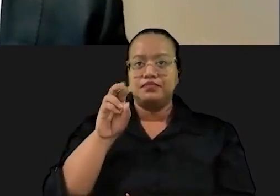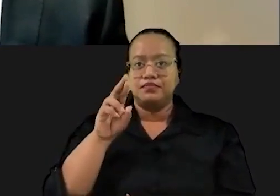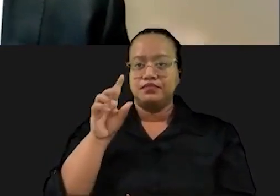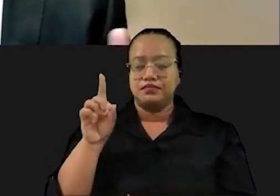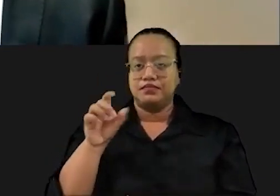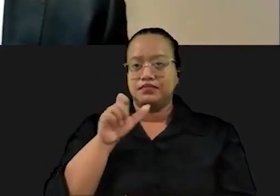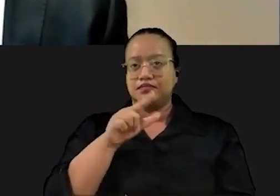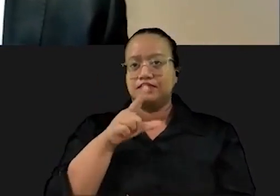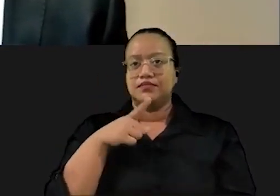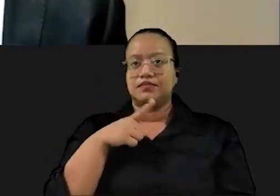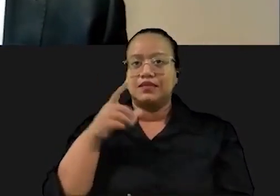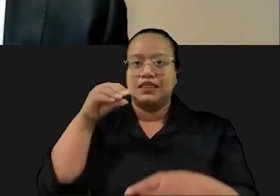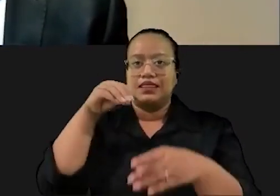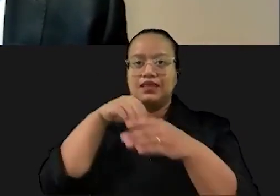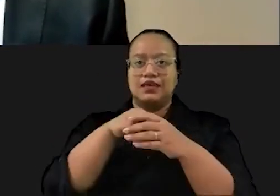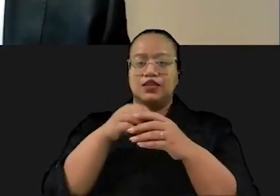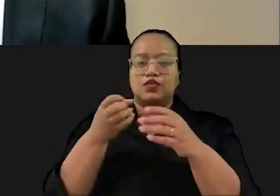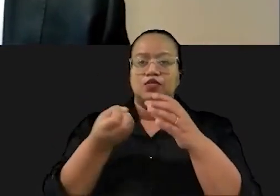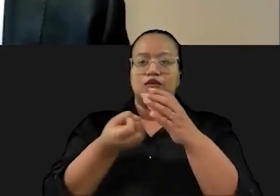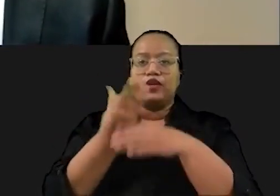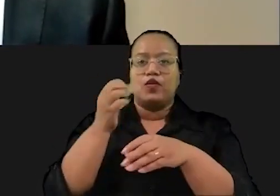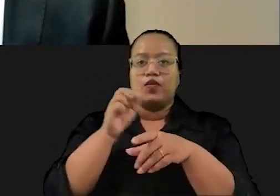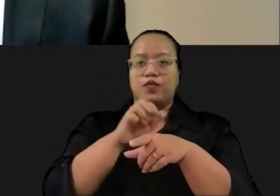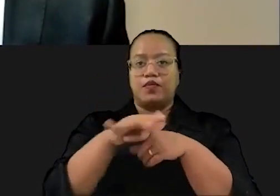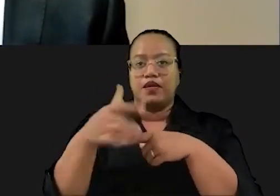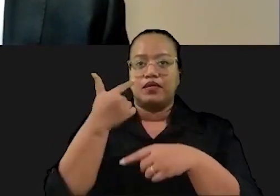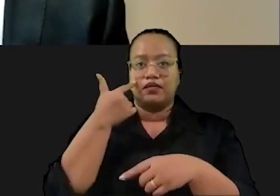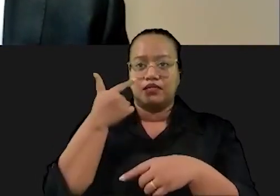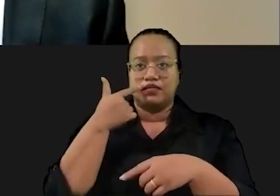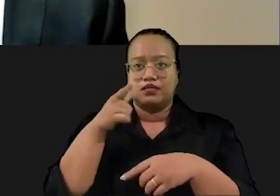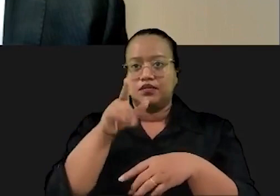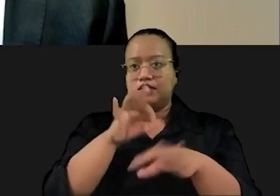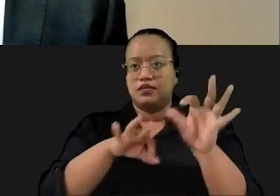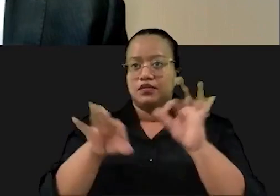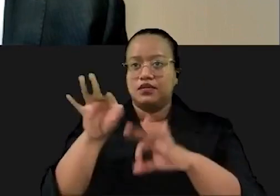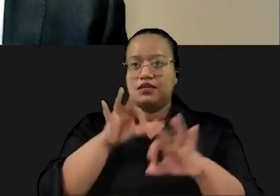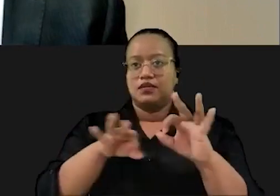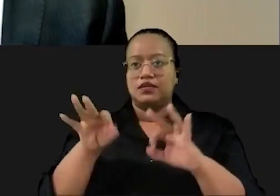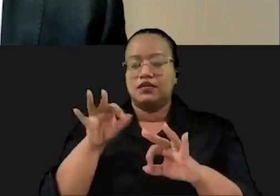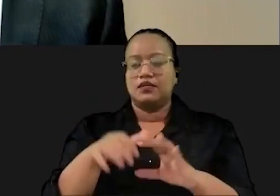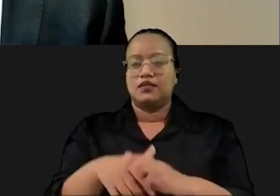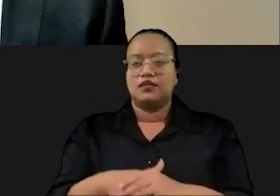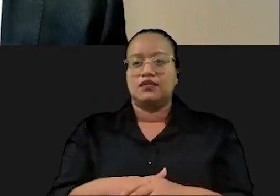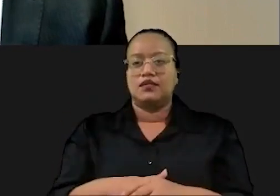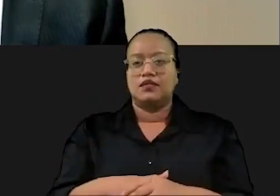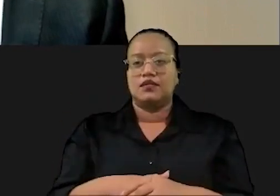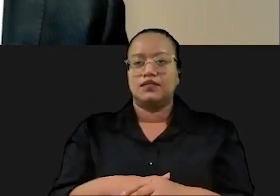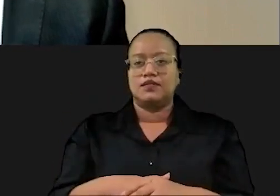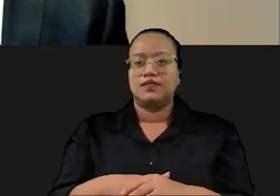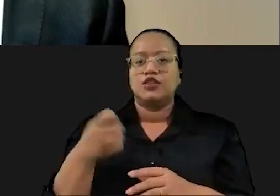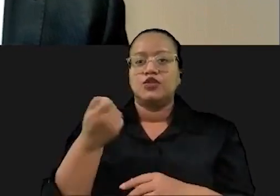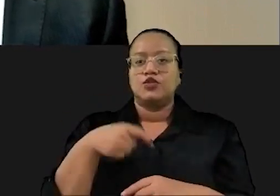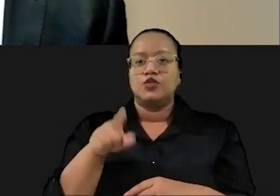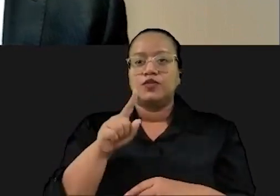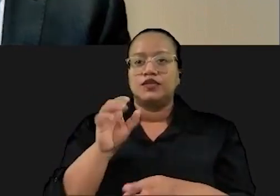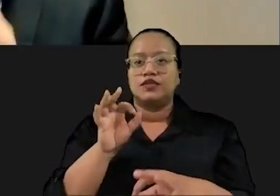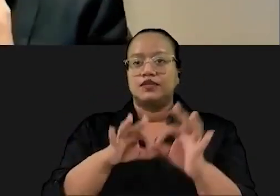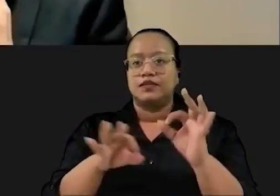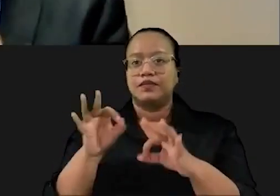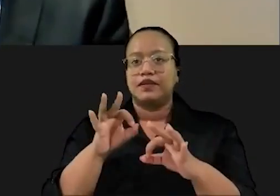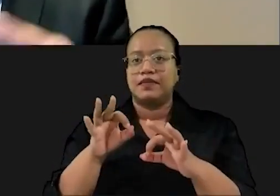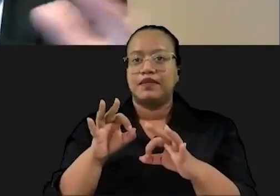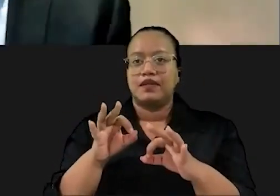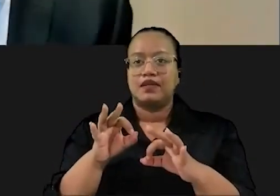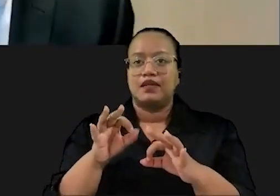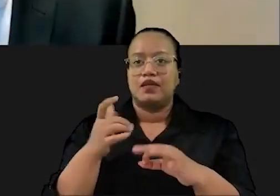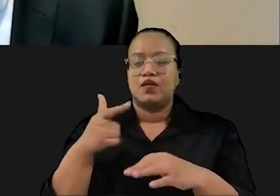dizer assim. Seria isso, eu não preciso aqui de ninguém para modificar o Word para eu criar um fluxo. Eu posso criar